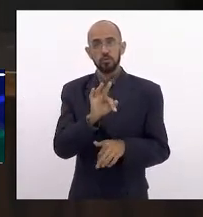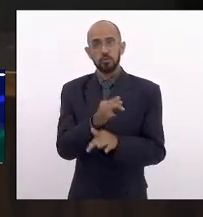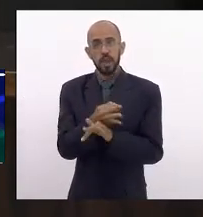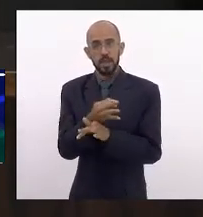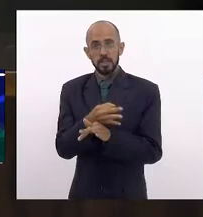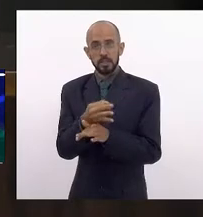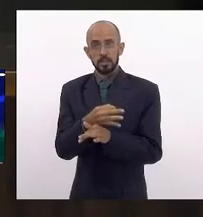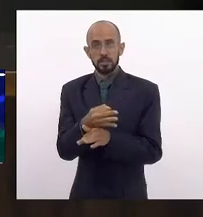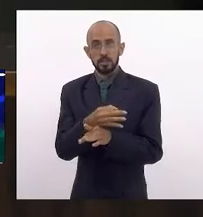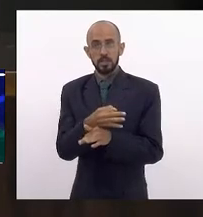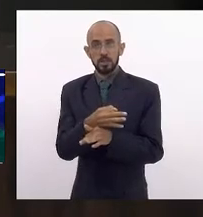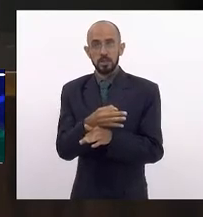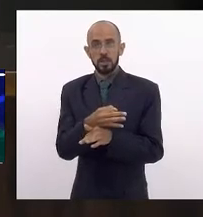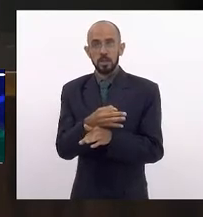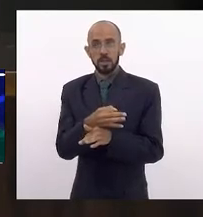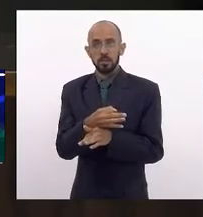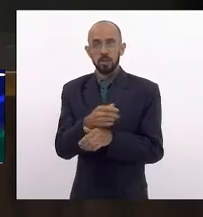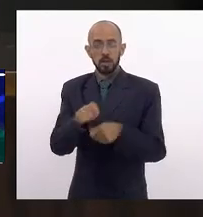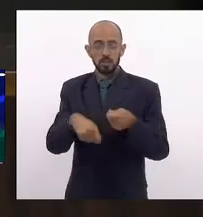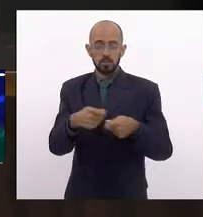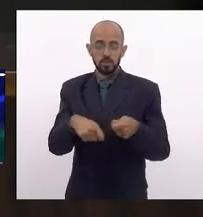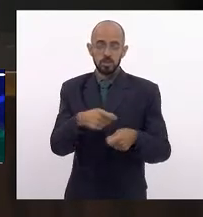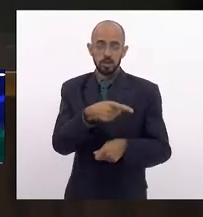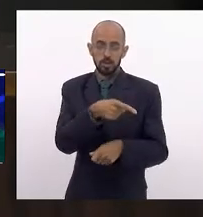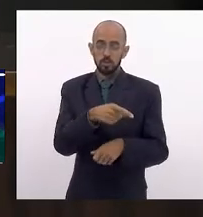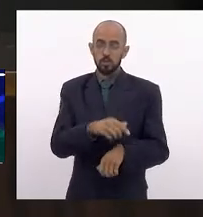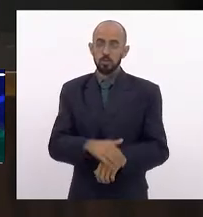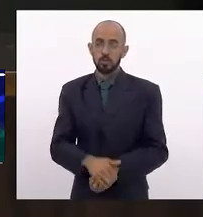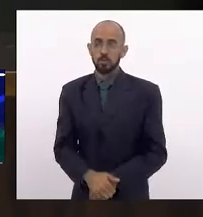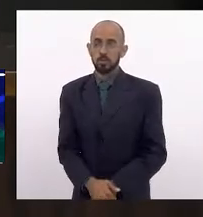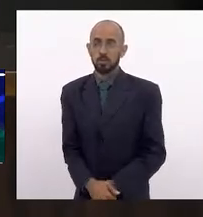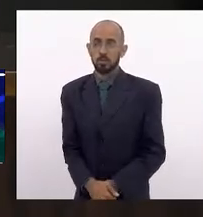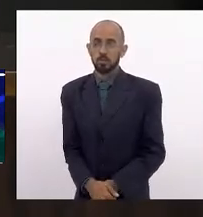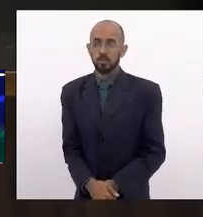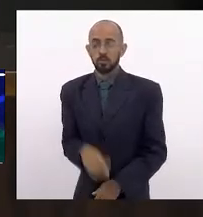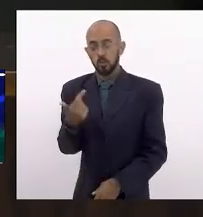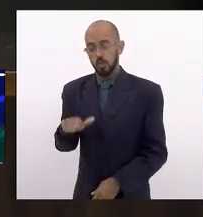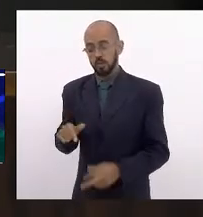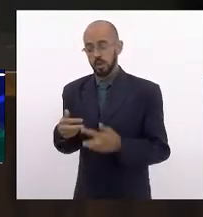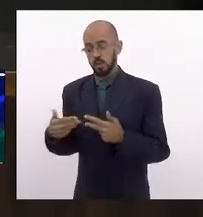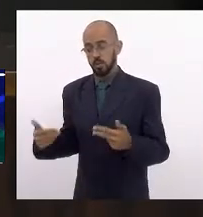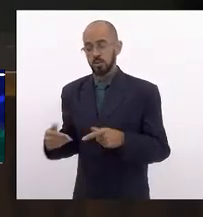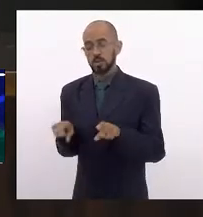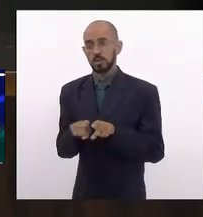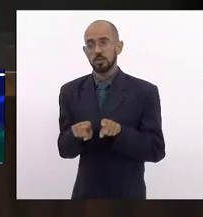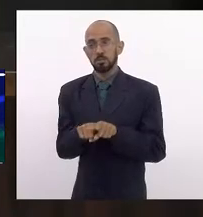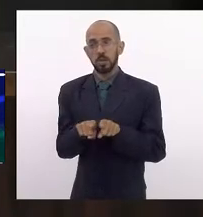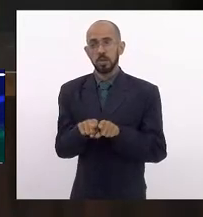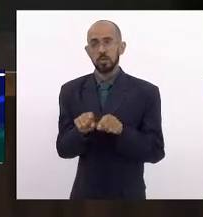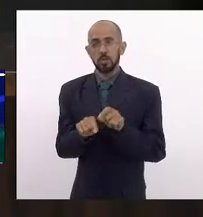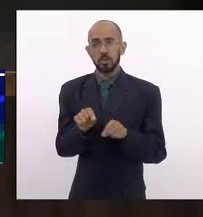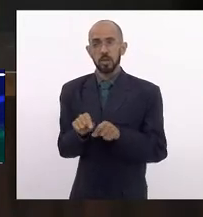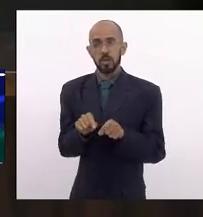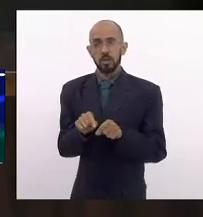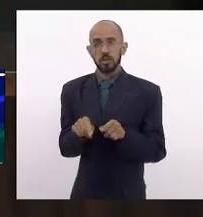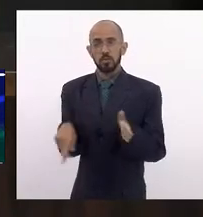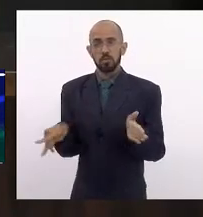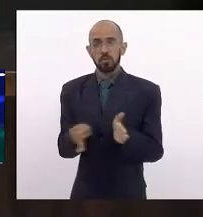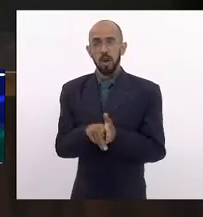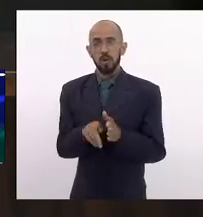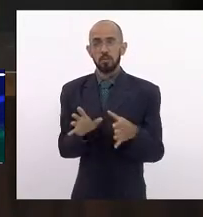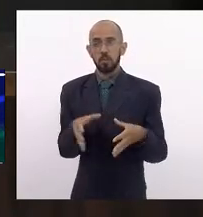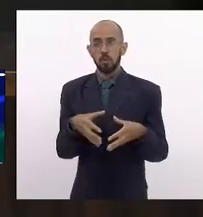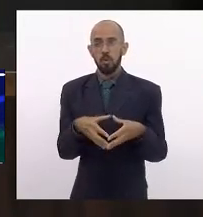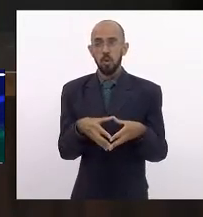alternador nesse período exatamente e a outra coisa que o próprio corpo instrutivo faz a ressalva